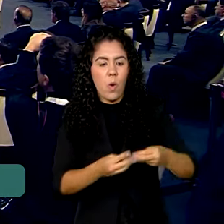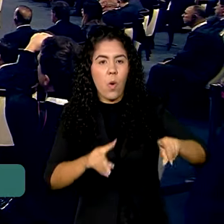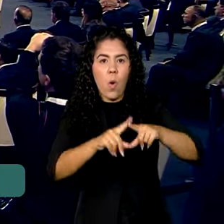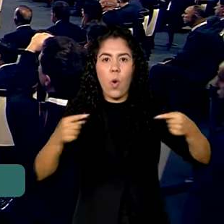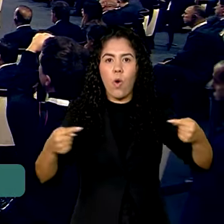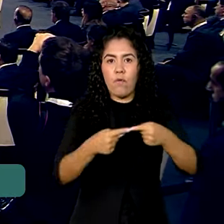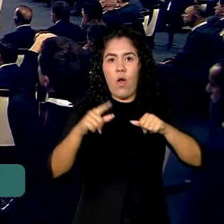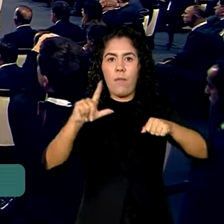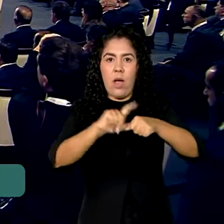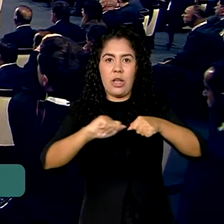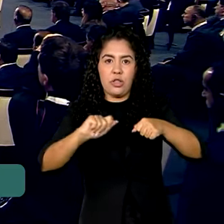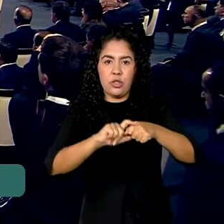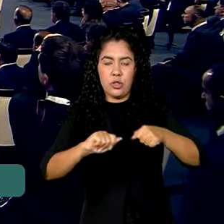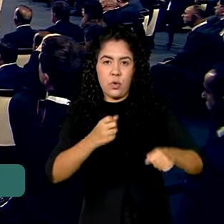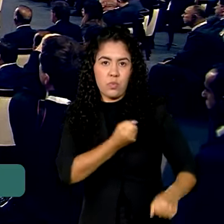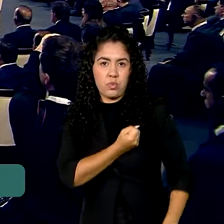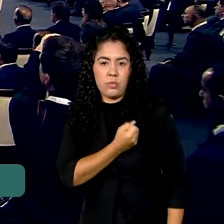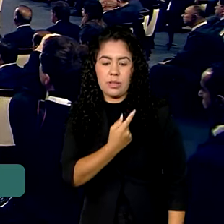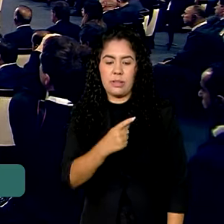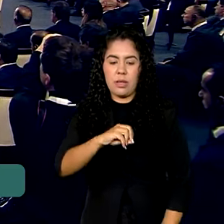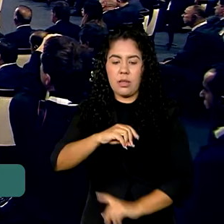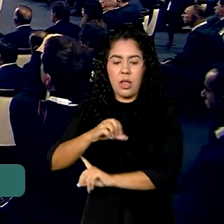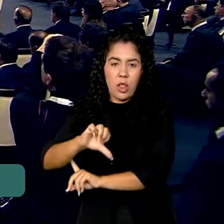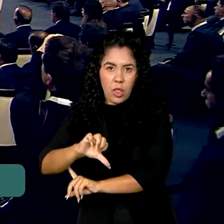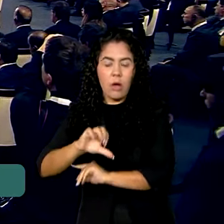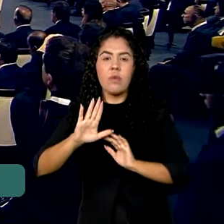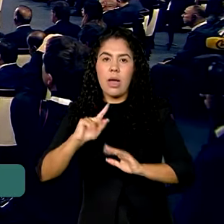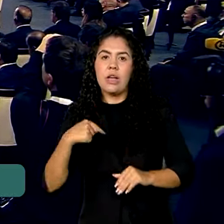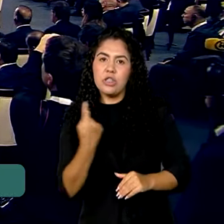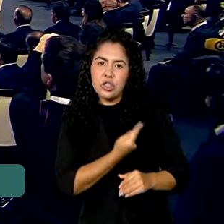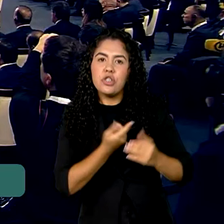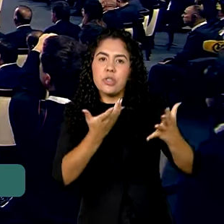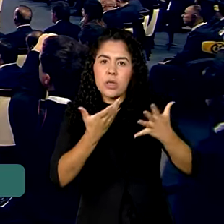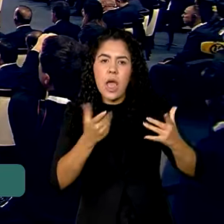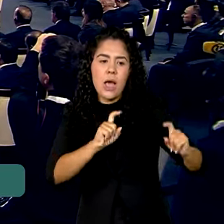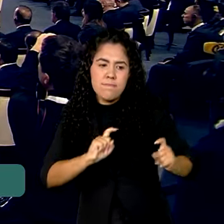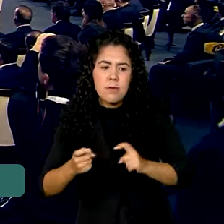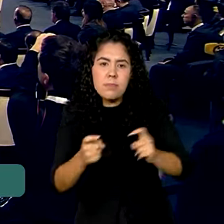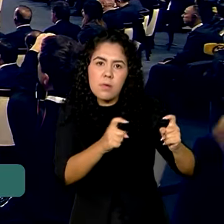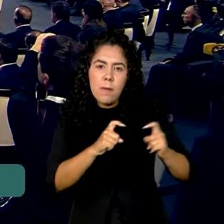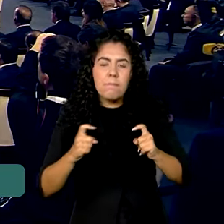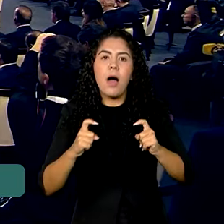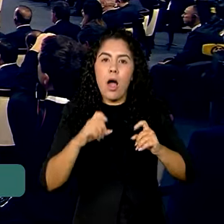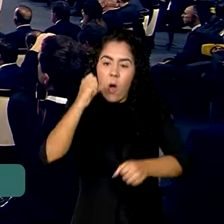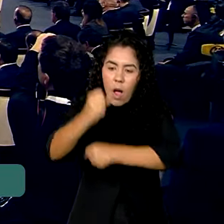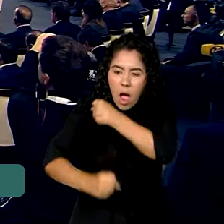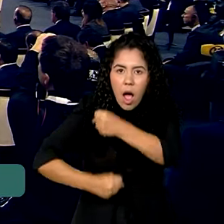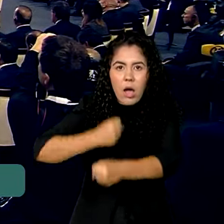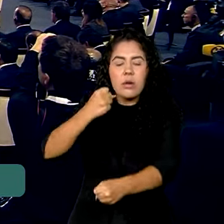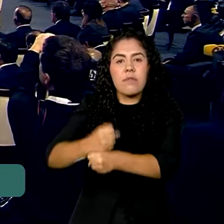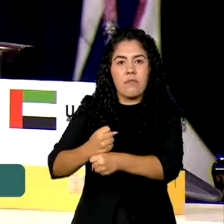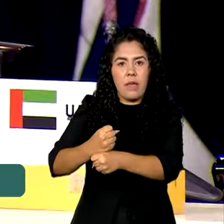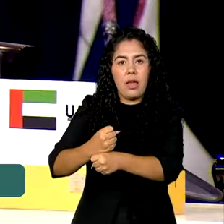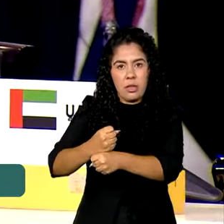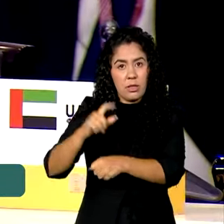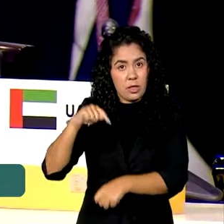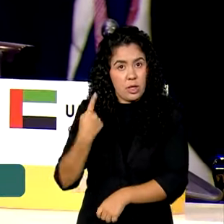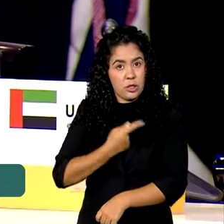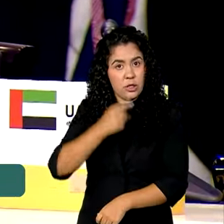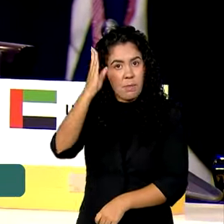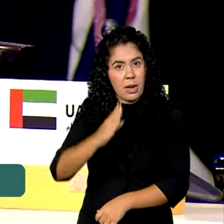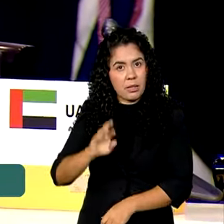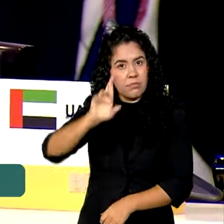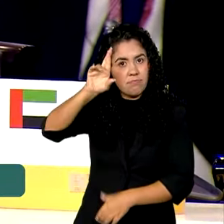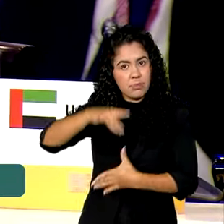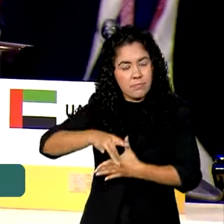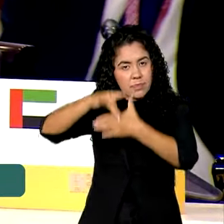artigo 109 queremos explorar esses temas ao longo da nossa presidência do brix no próximo ano que terá